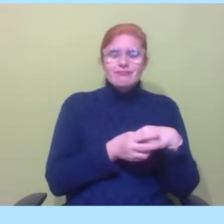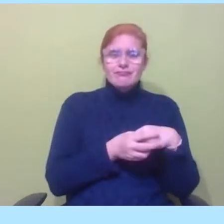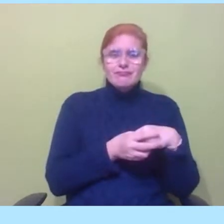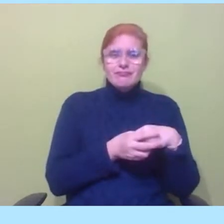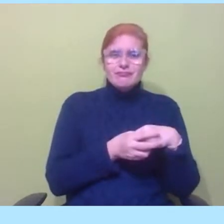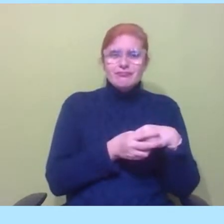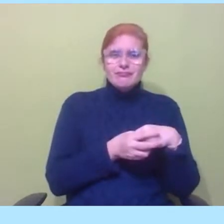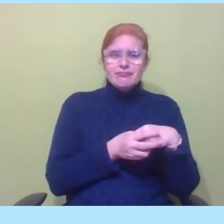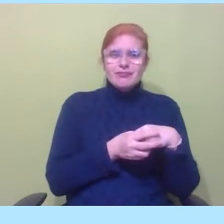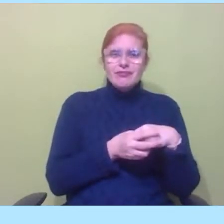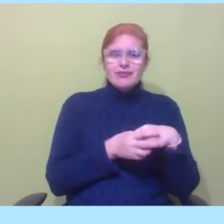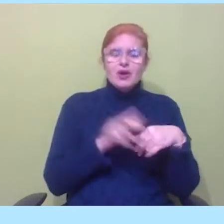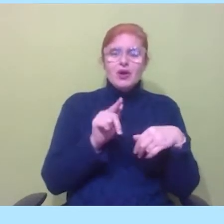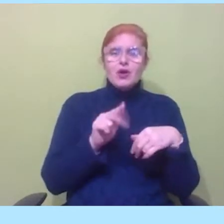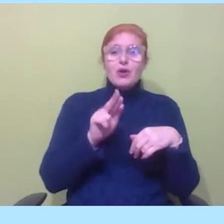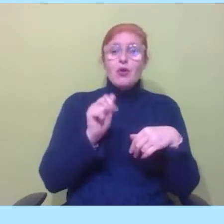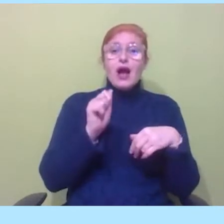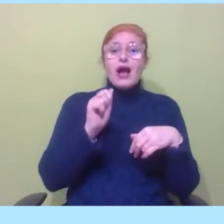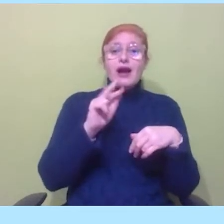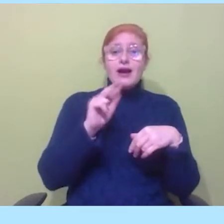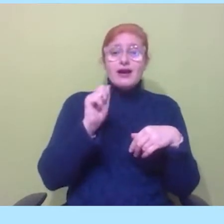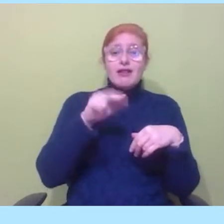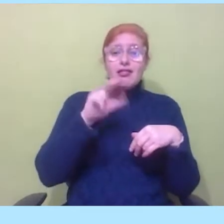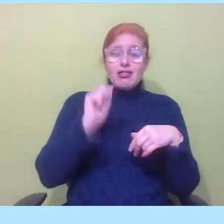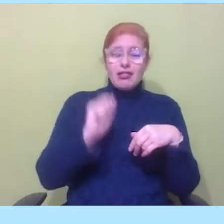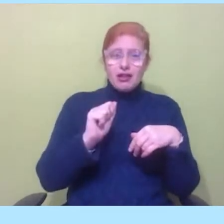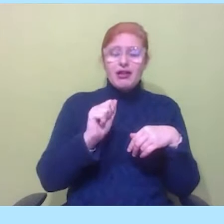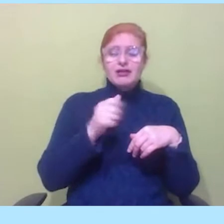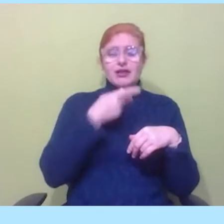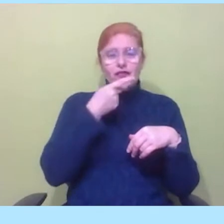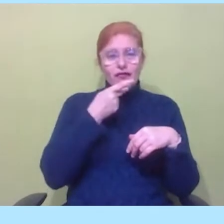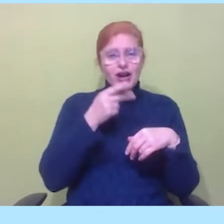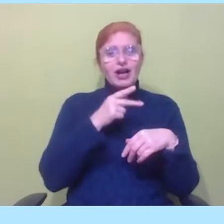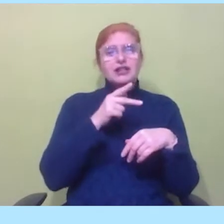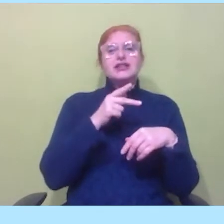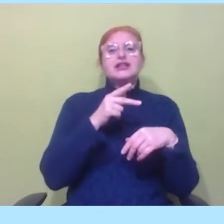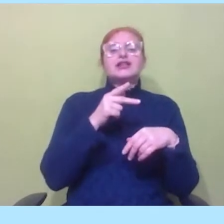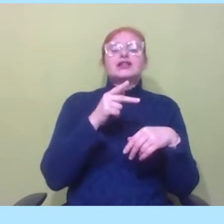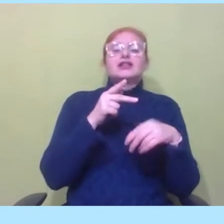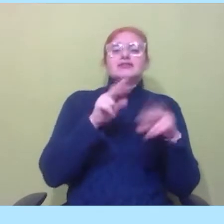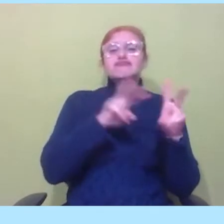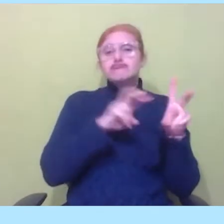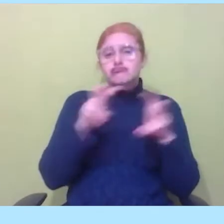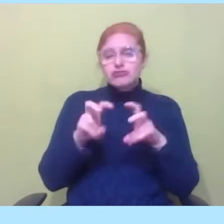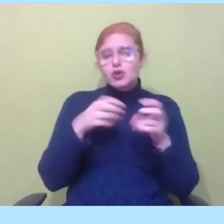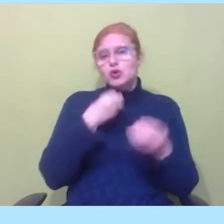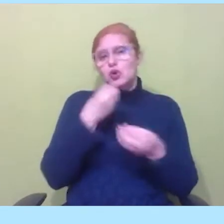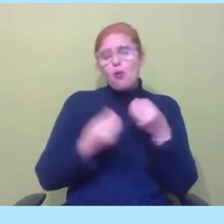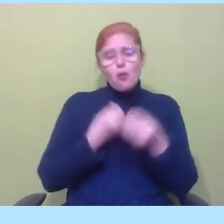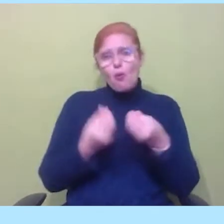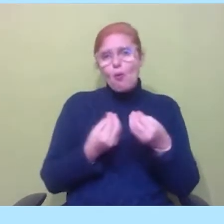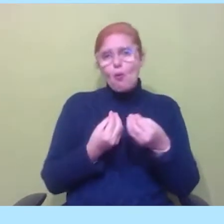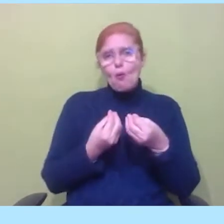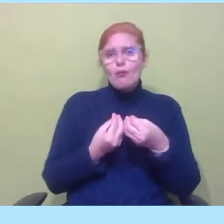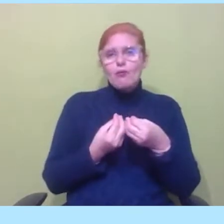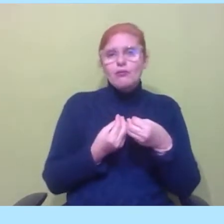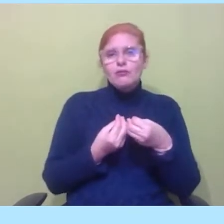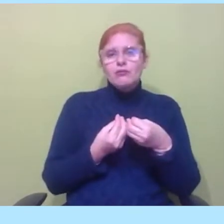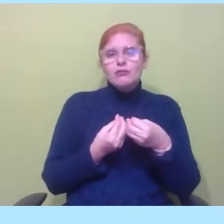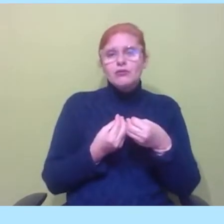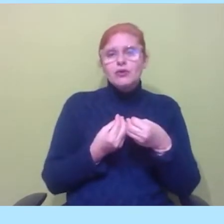Guaraná traz um pouco sobre essa questão de como que a gente, né, pode lidar